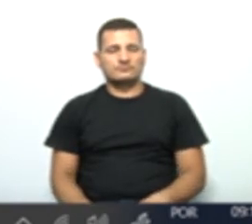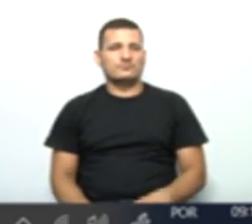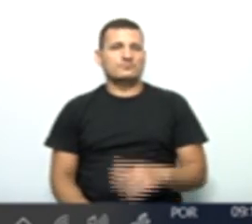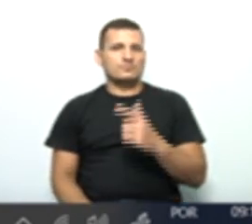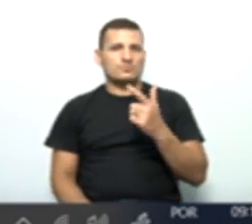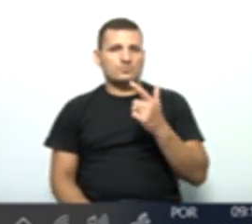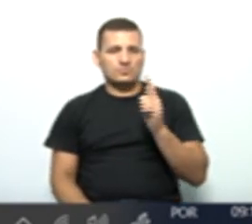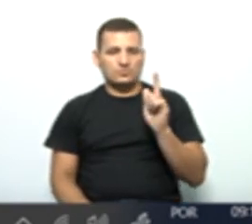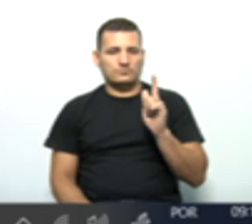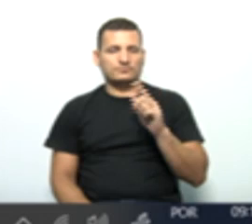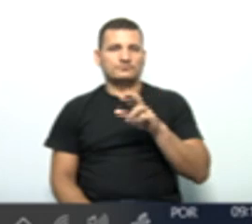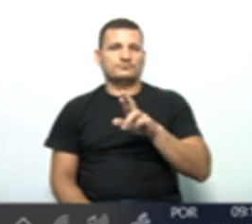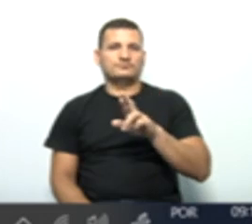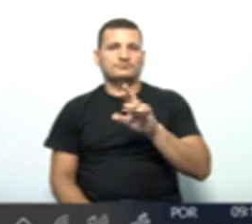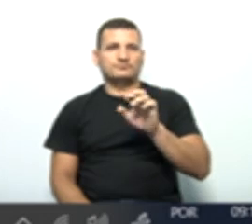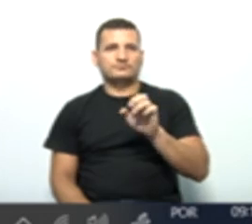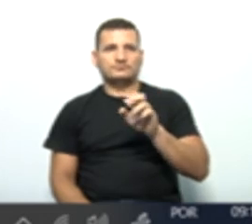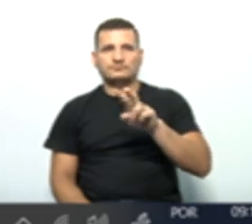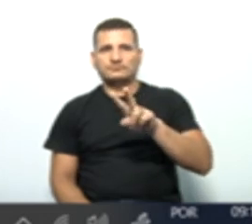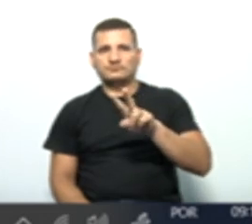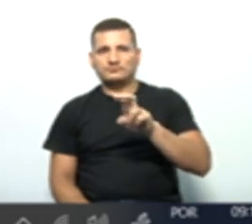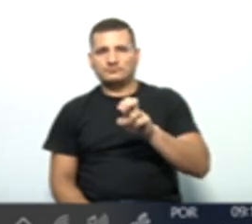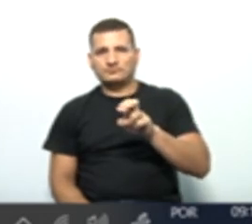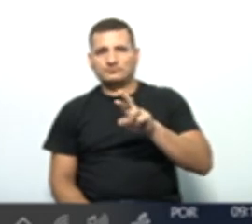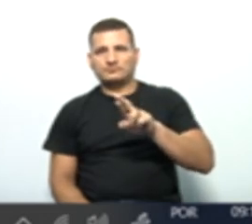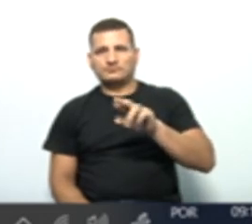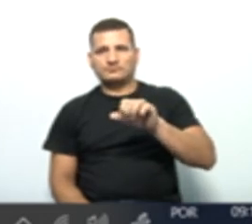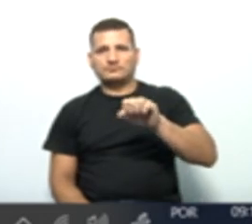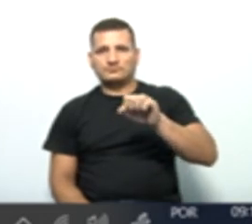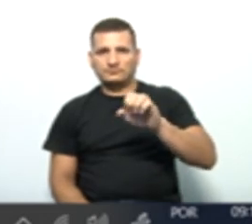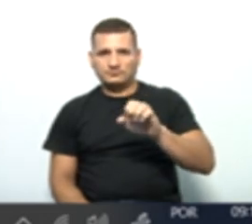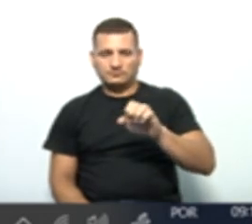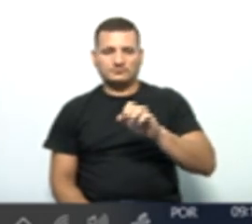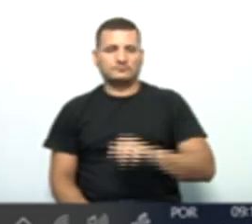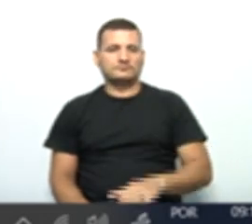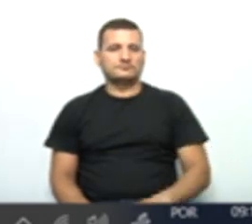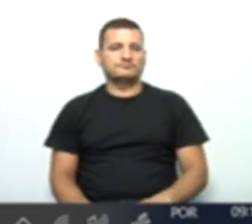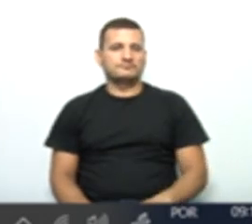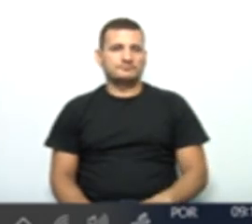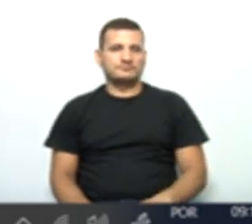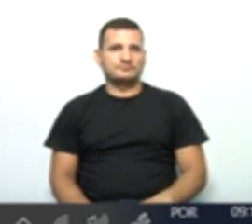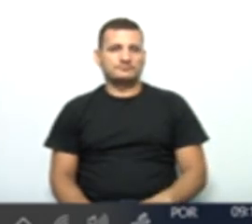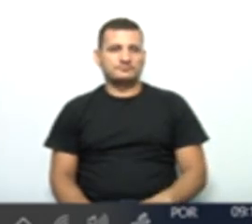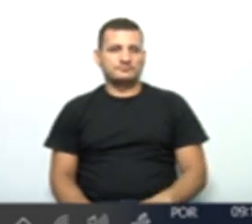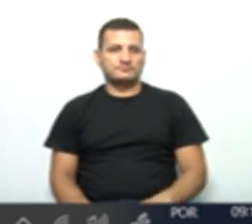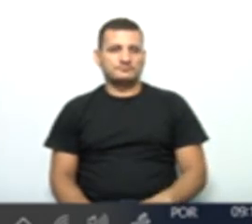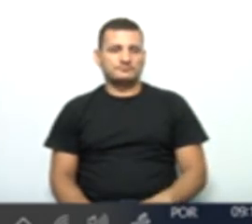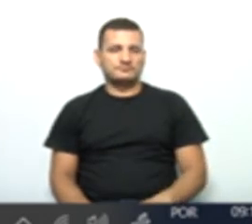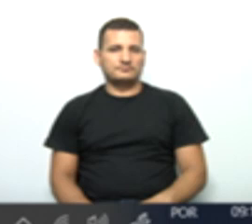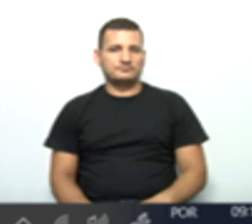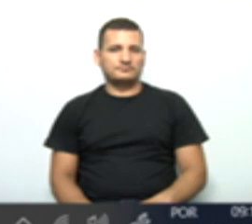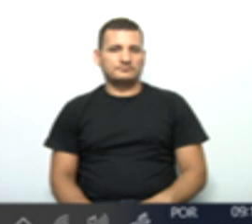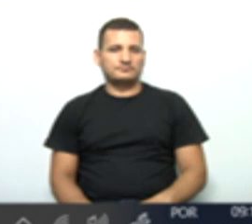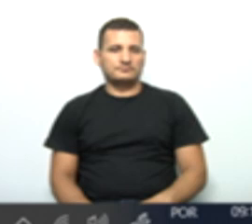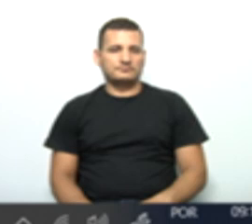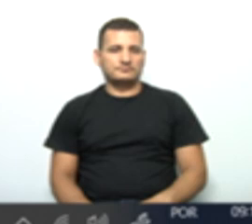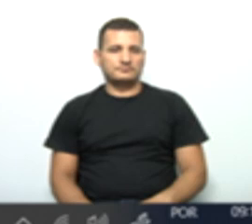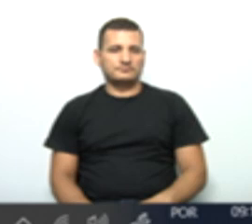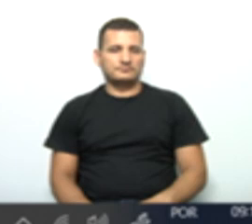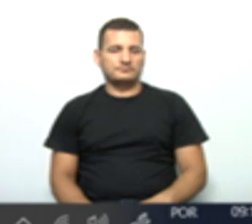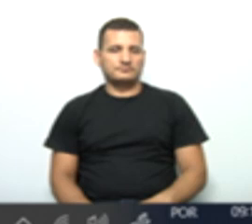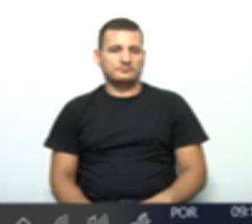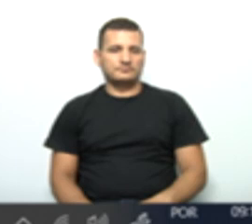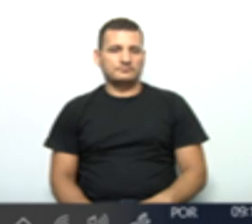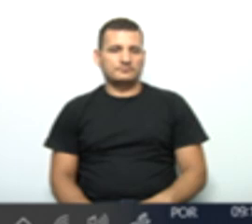outro, que é o reverse, né? Por exemplo, vou colocar aqui lista, ponto,